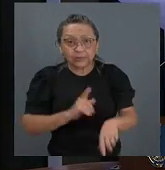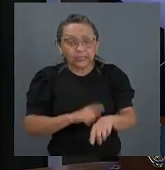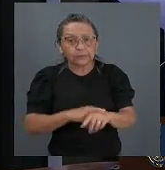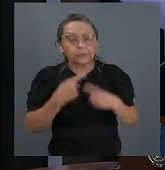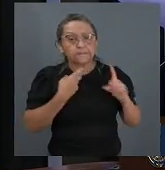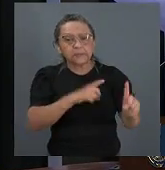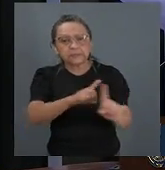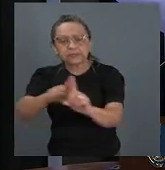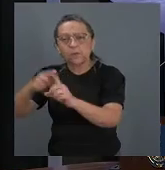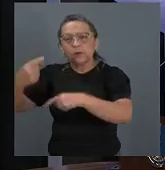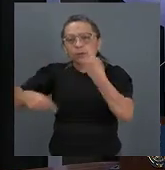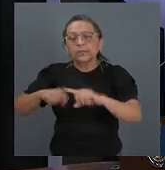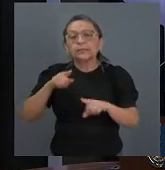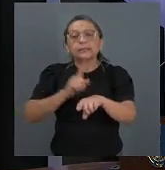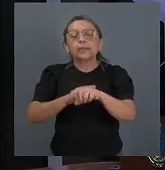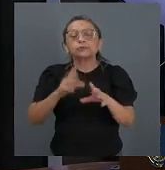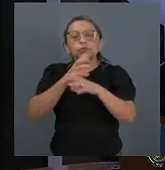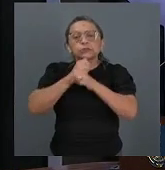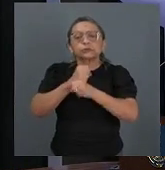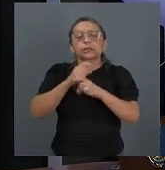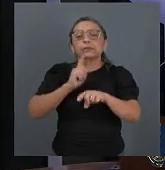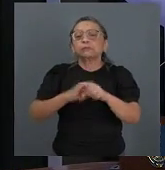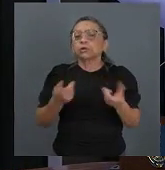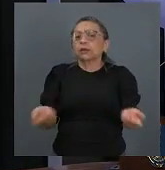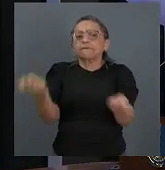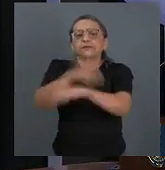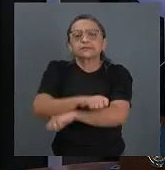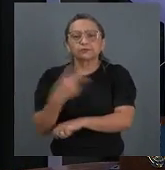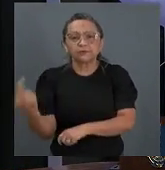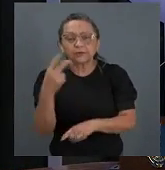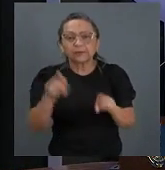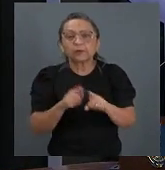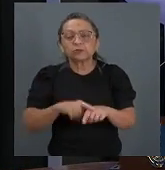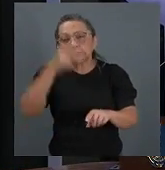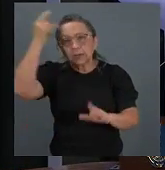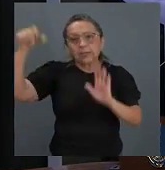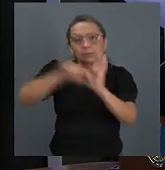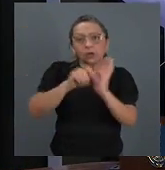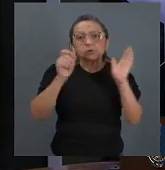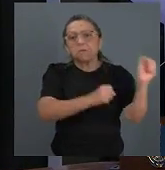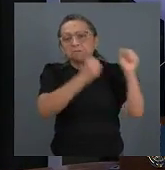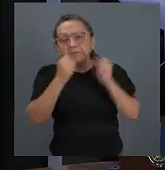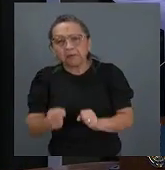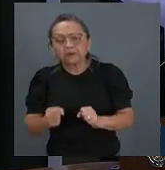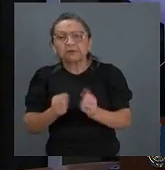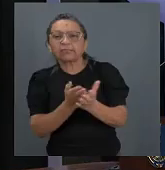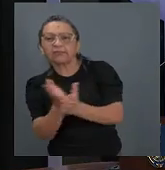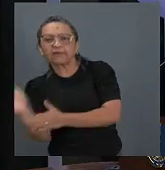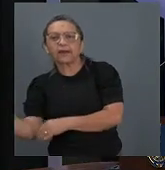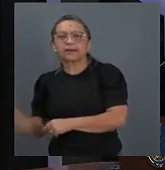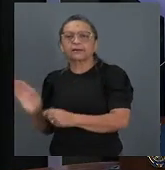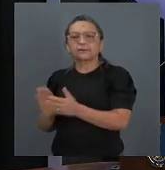perseguição política, tempos de censura, tempos de completa inversão de valores, onde criminosos poderosos desviaram